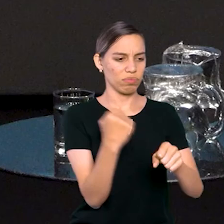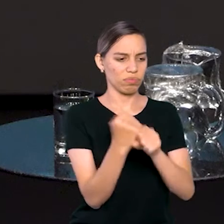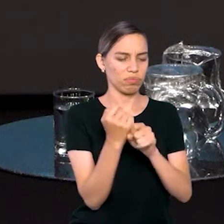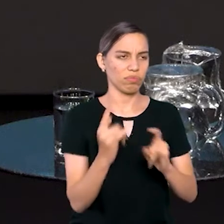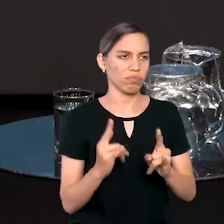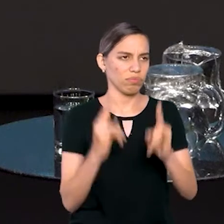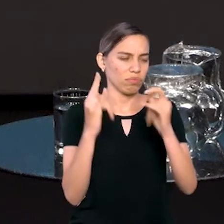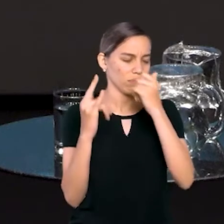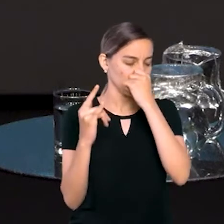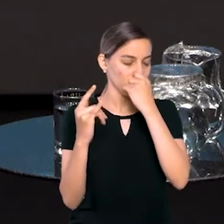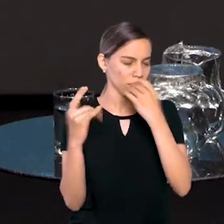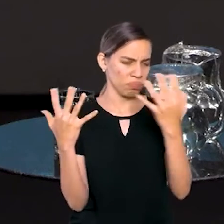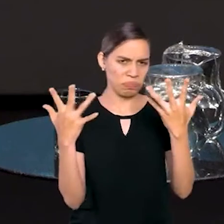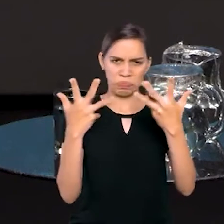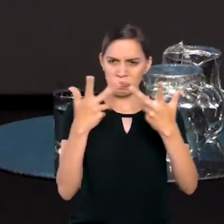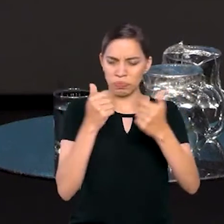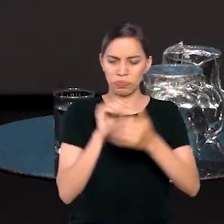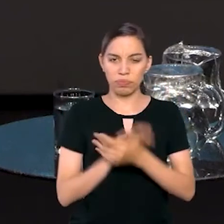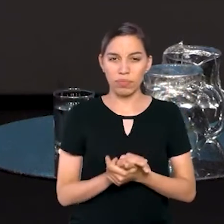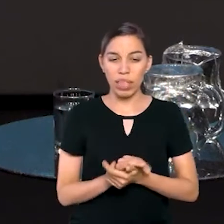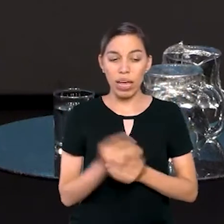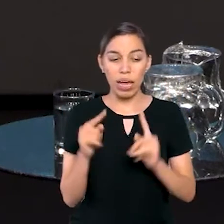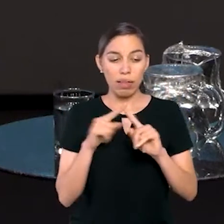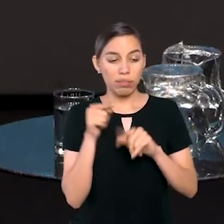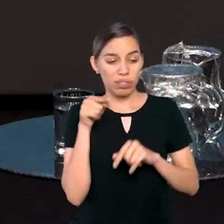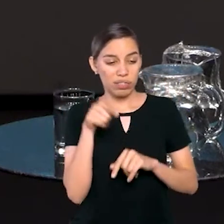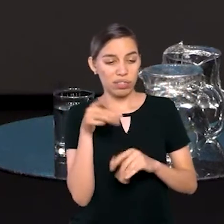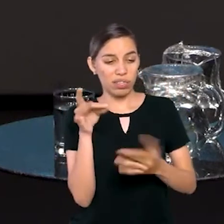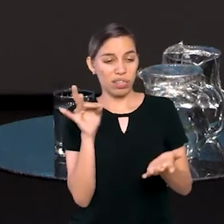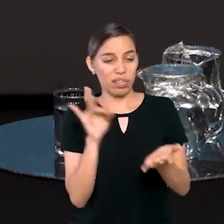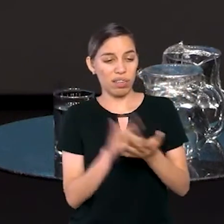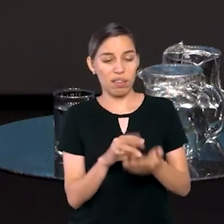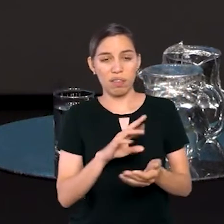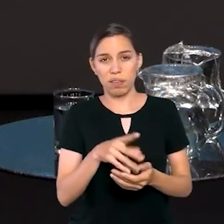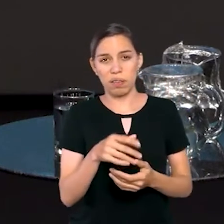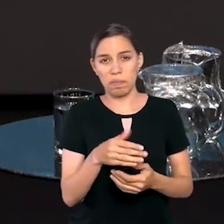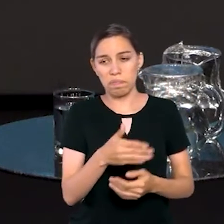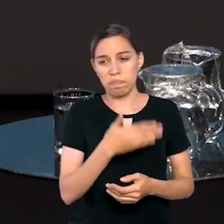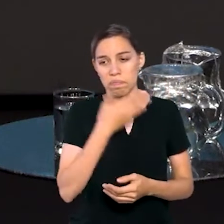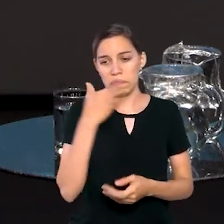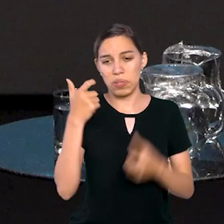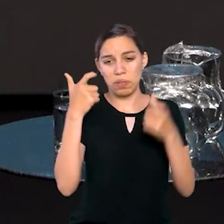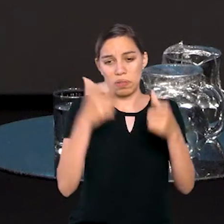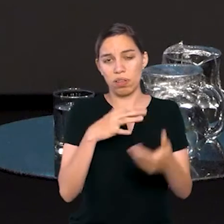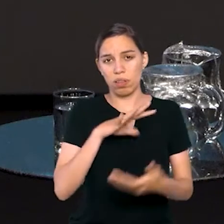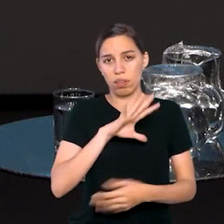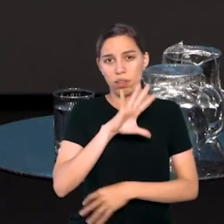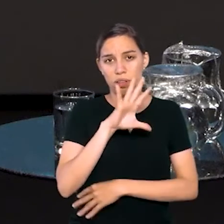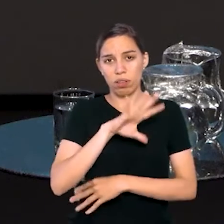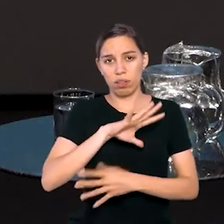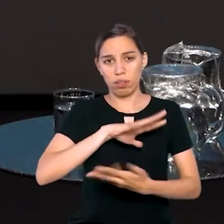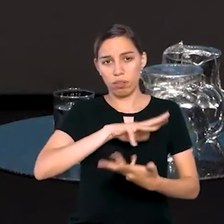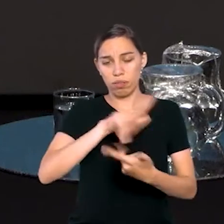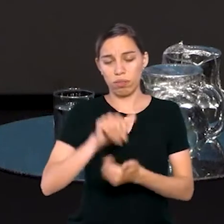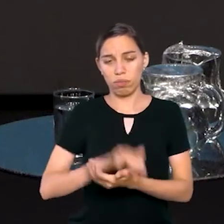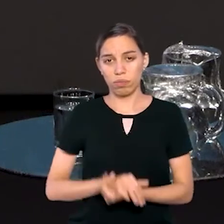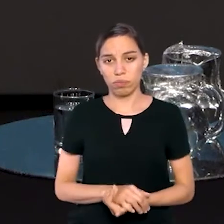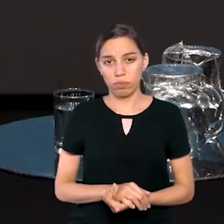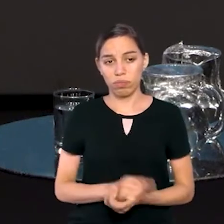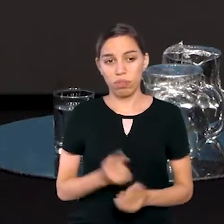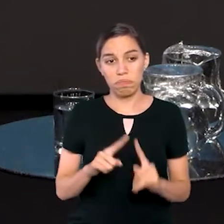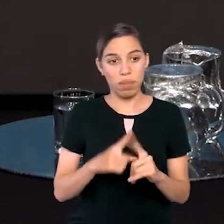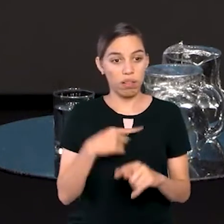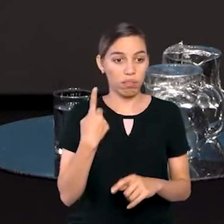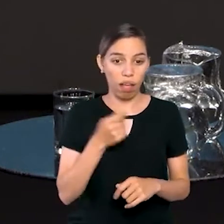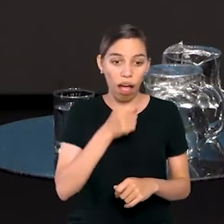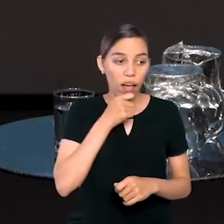espetaculares, isso não é o melhor lugar do mundo. Mas a gente continua reproduzindo isso.